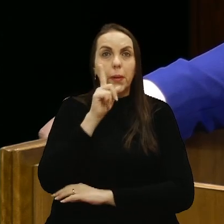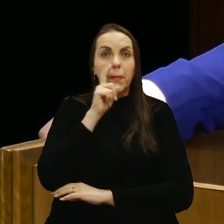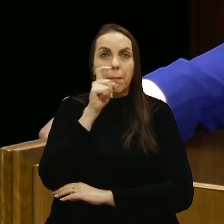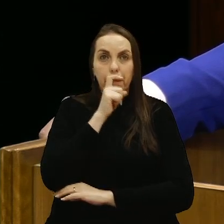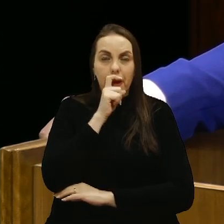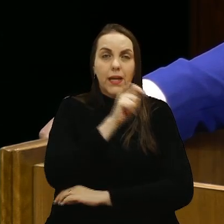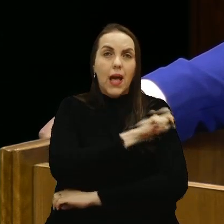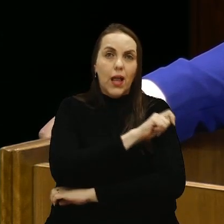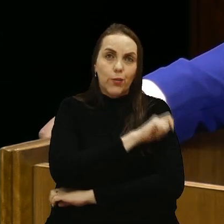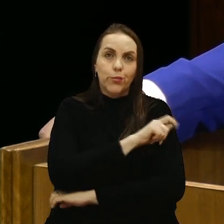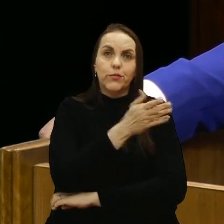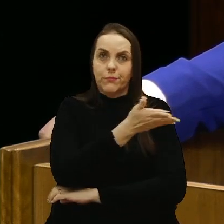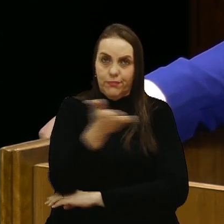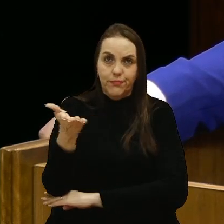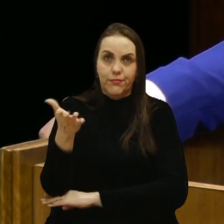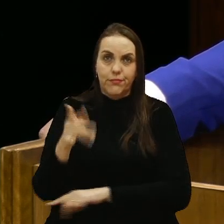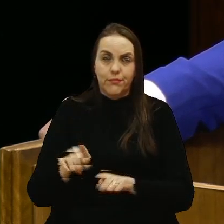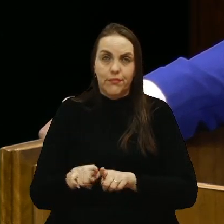aqui.